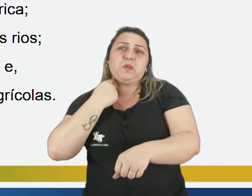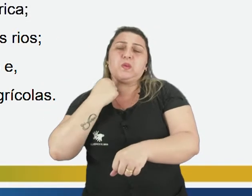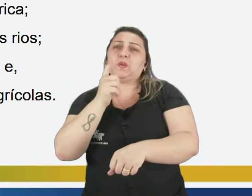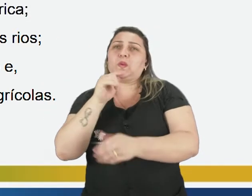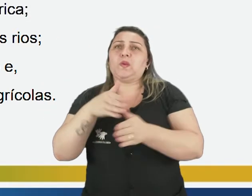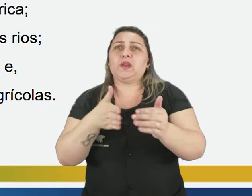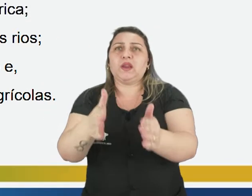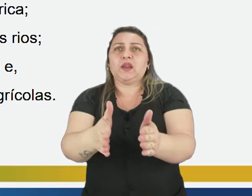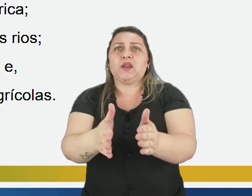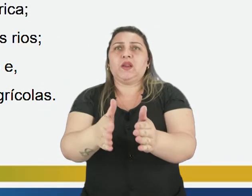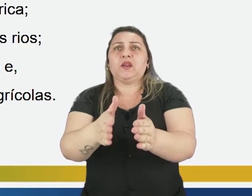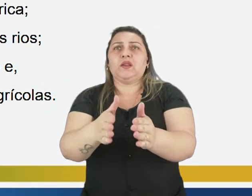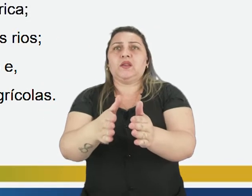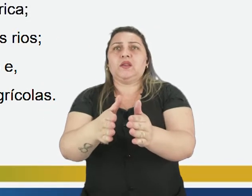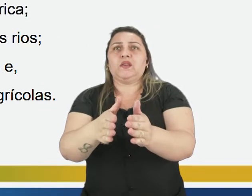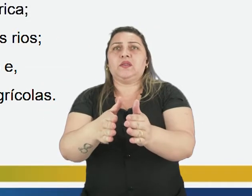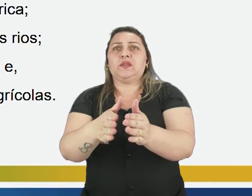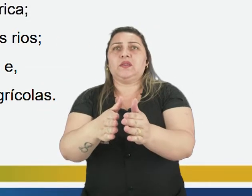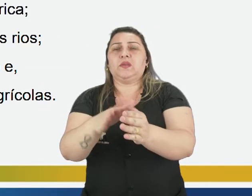dos rios,